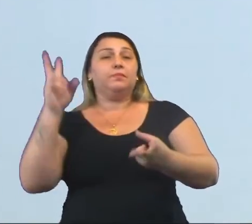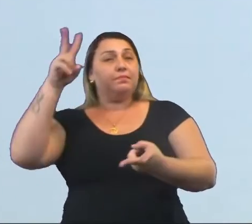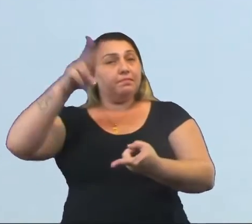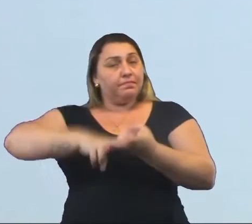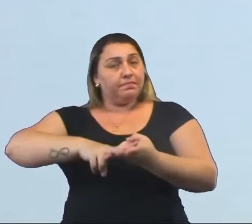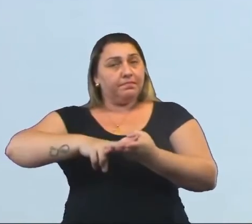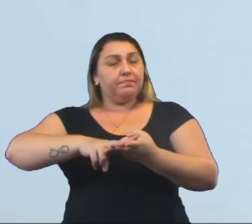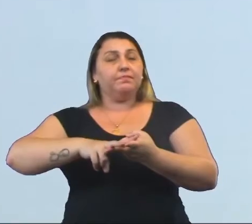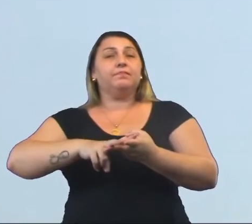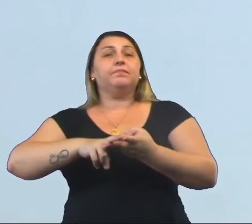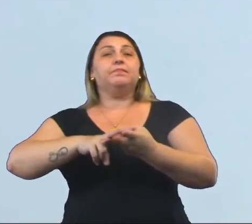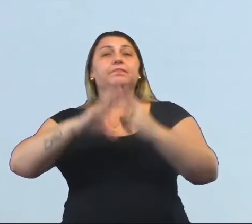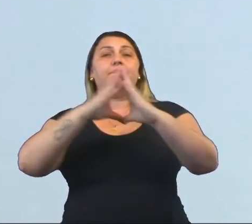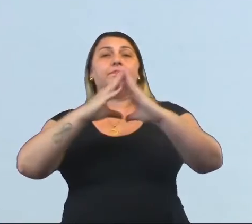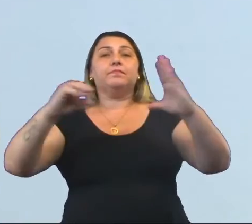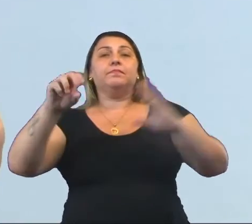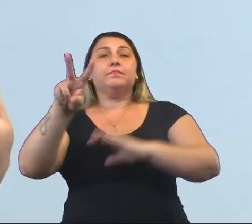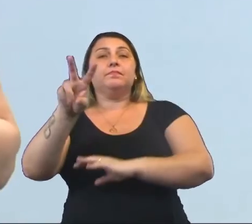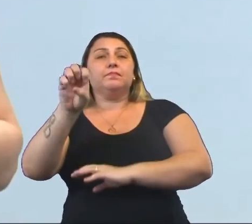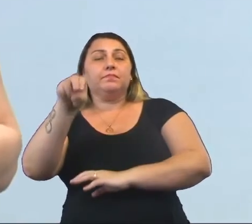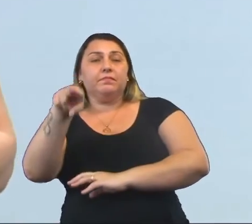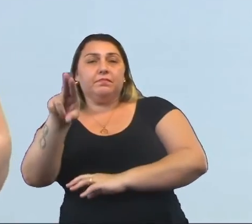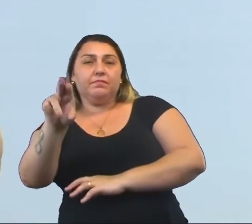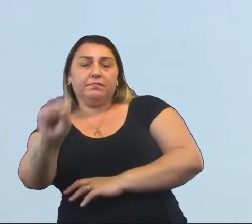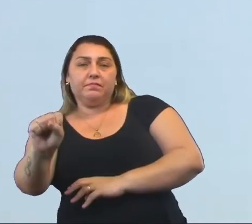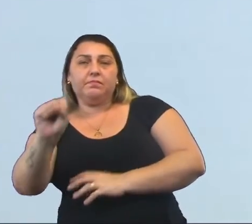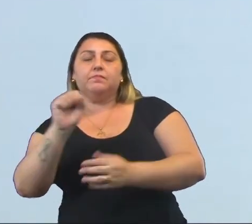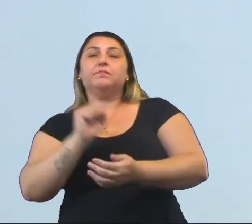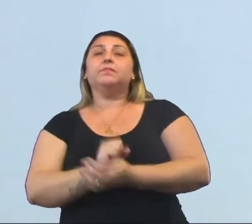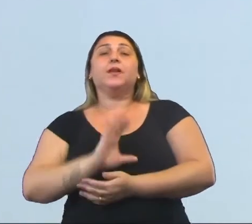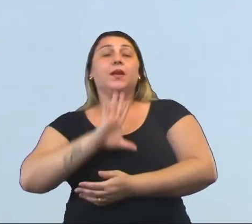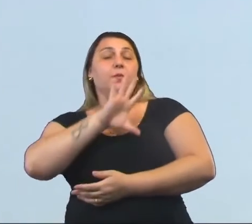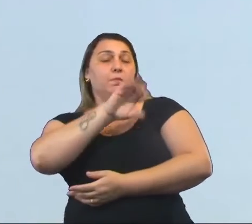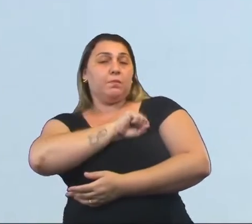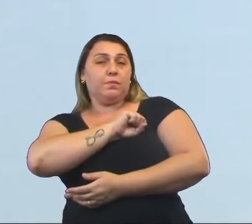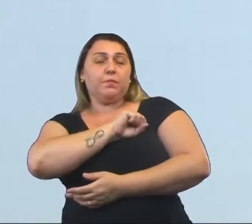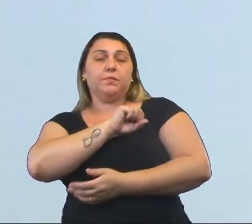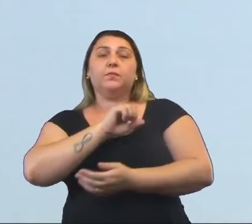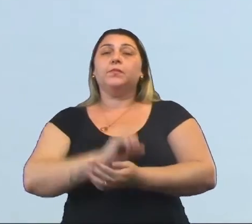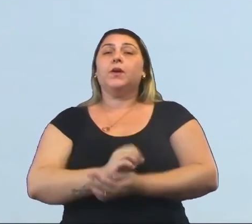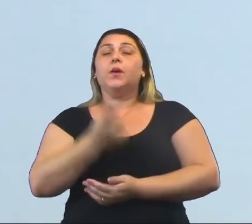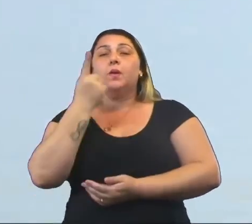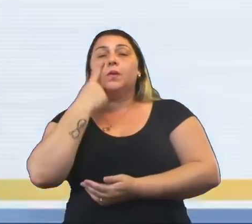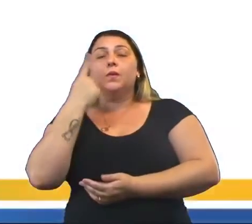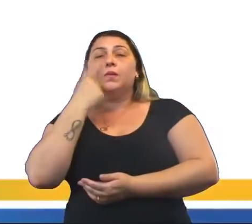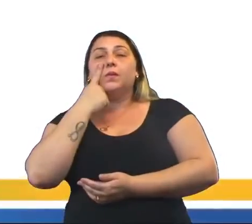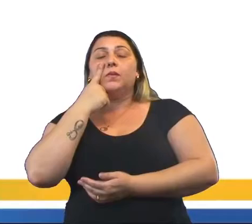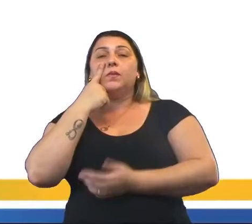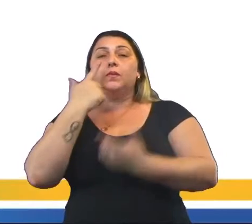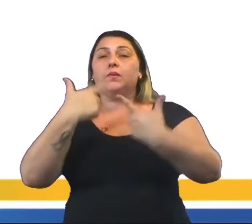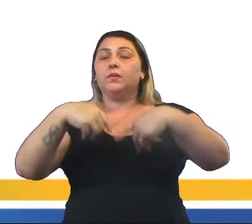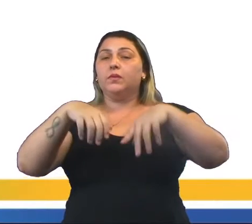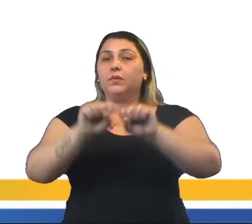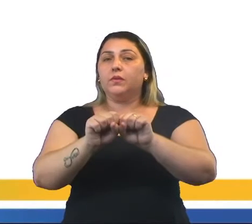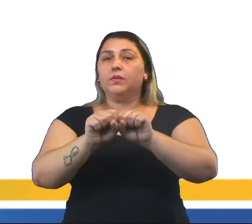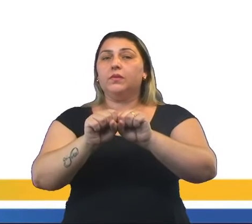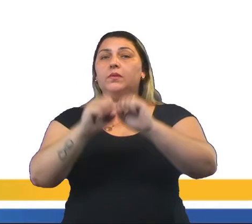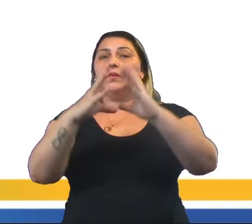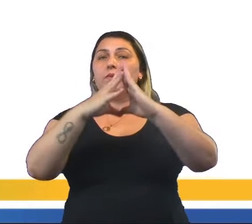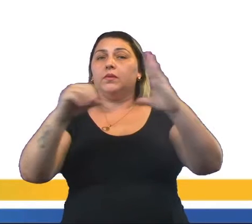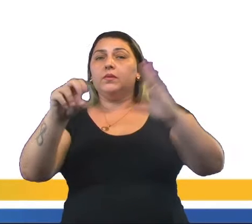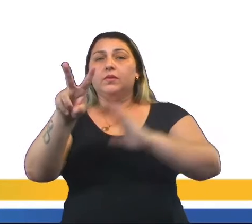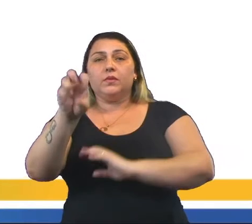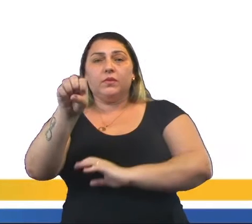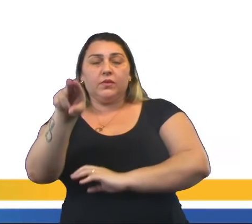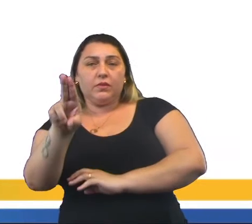dele, que é o Retrato de Vênus, que ele vai tratar da questão amorosa. E olha só a linguagem. O Retrato de